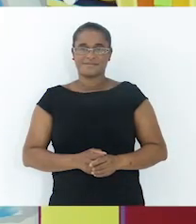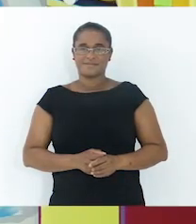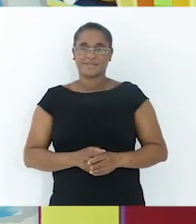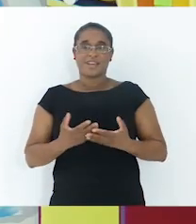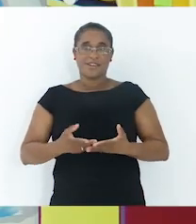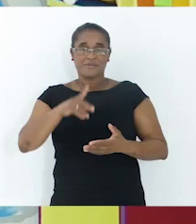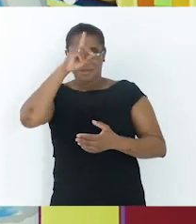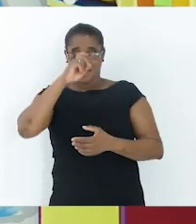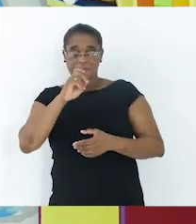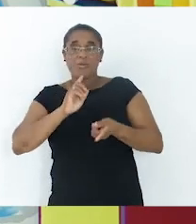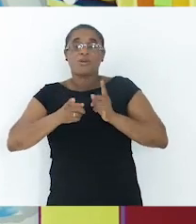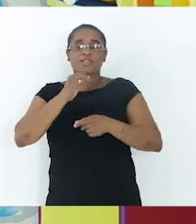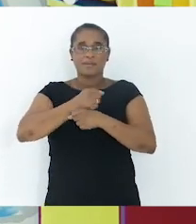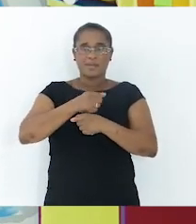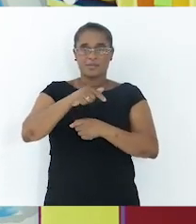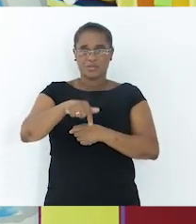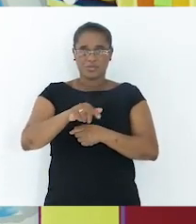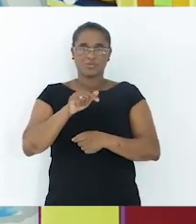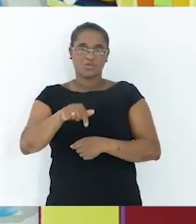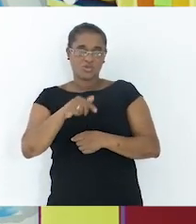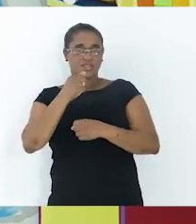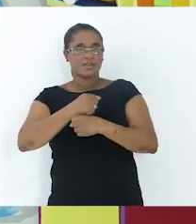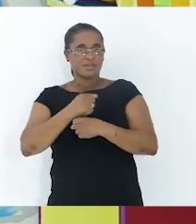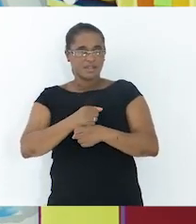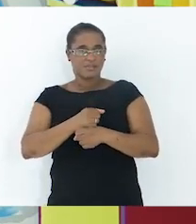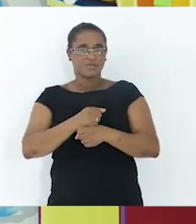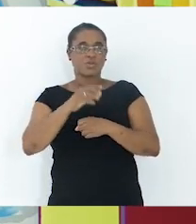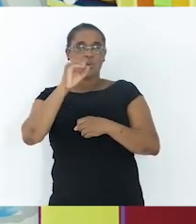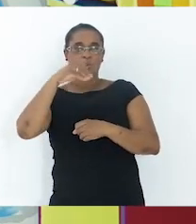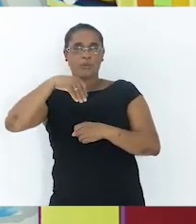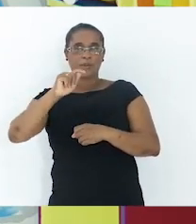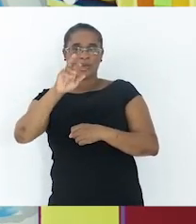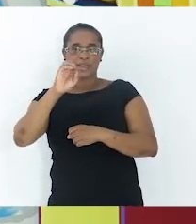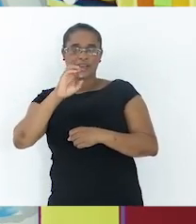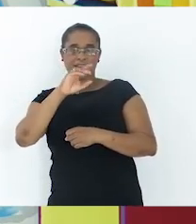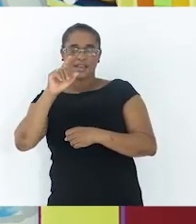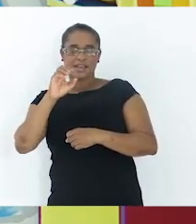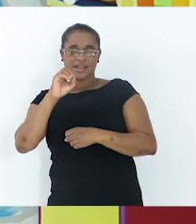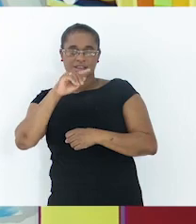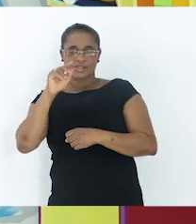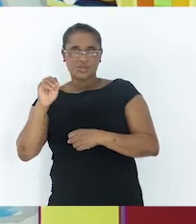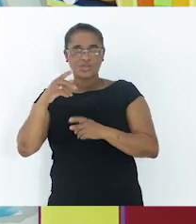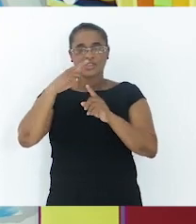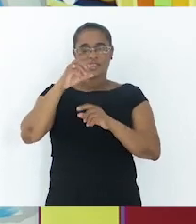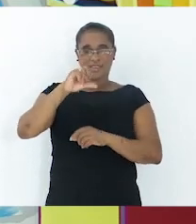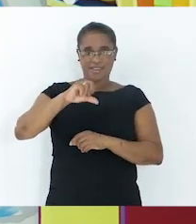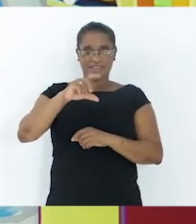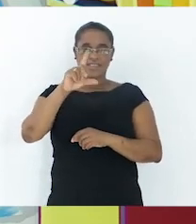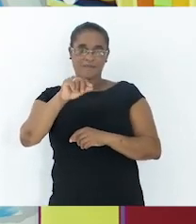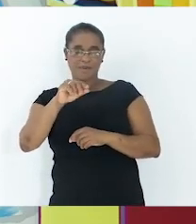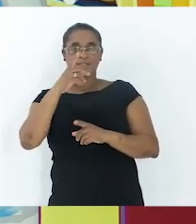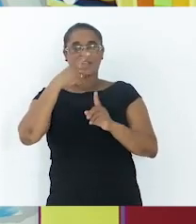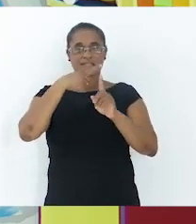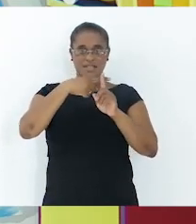Vamos recordar aquilo que vimos hoje. Nós vimos operações em que nós vimos operação de